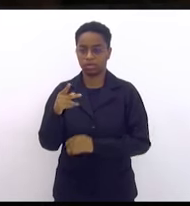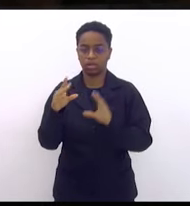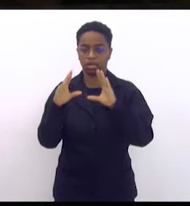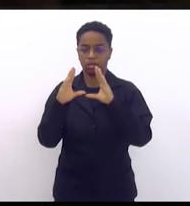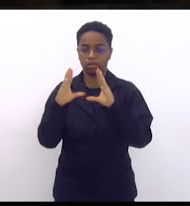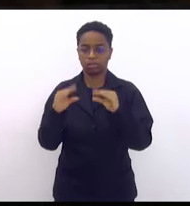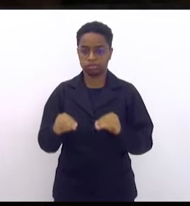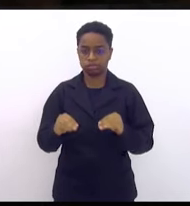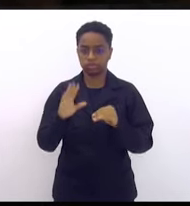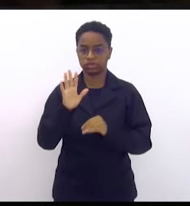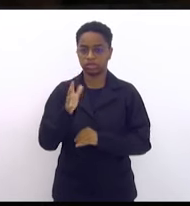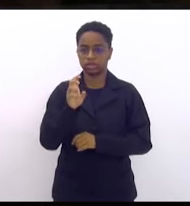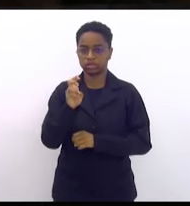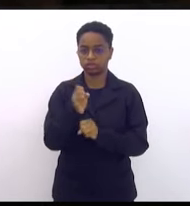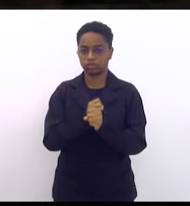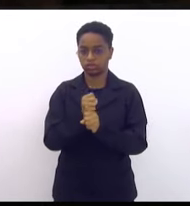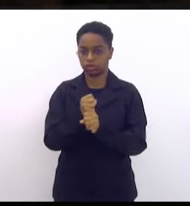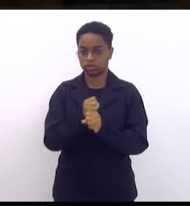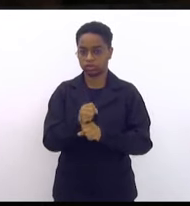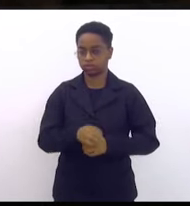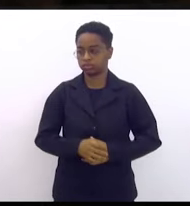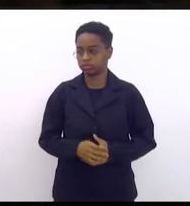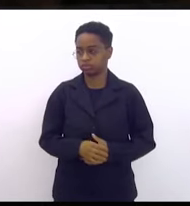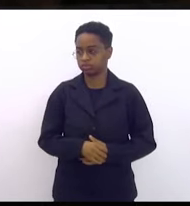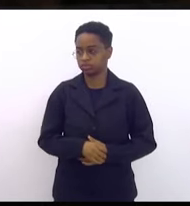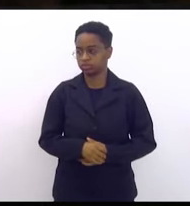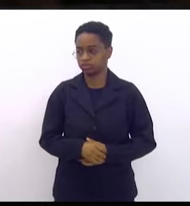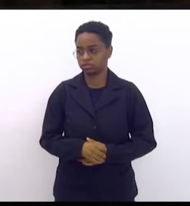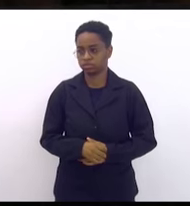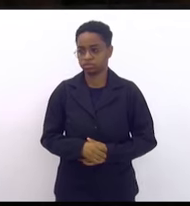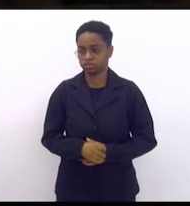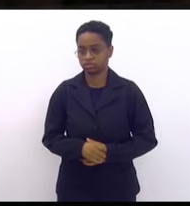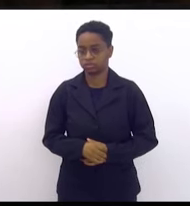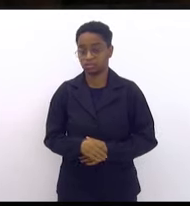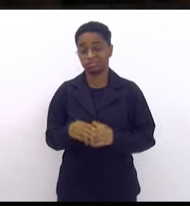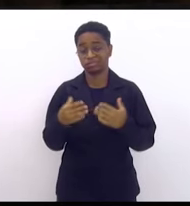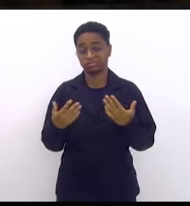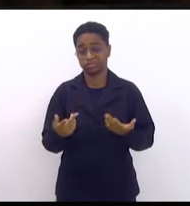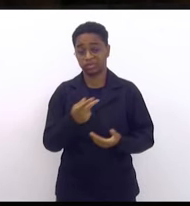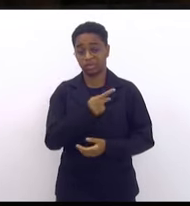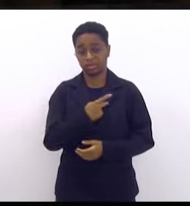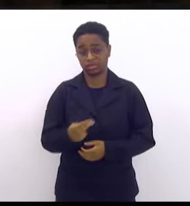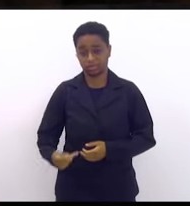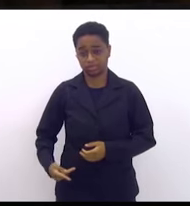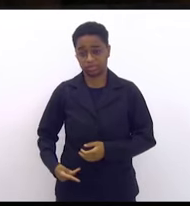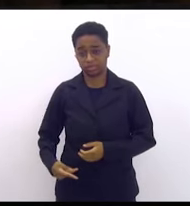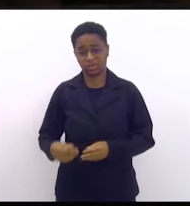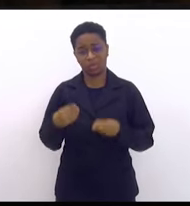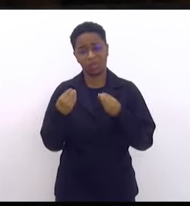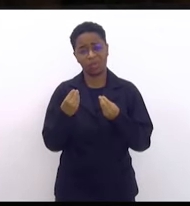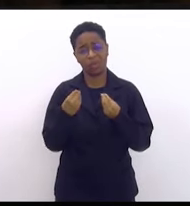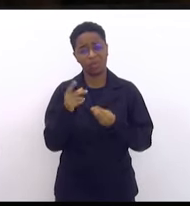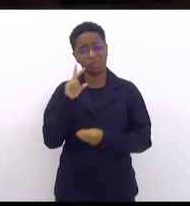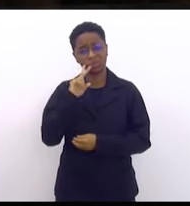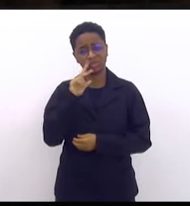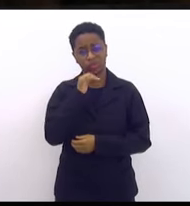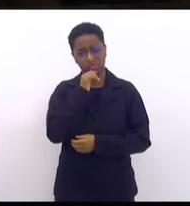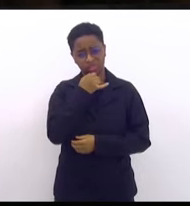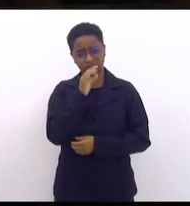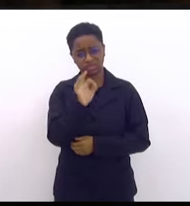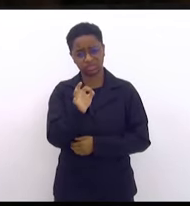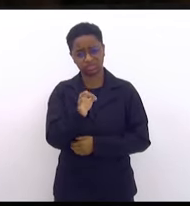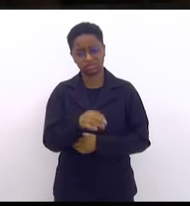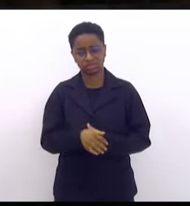há 5 anos. Ô, senhor presidente, que história triste, no mínimo,